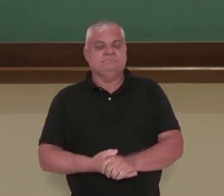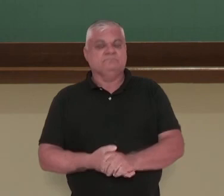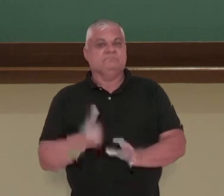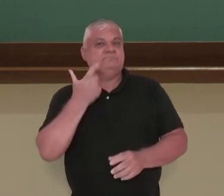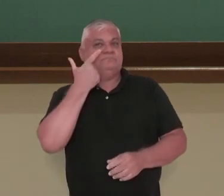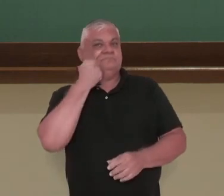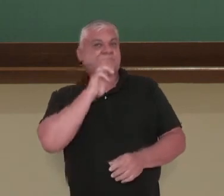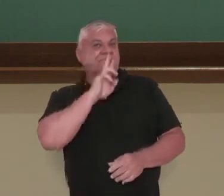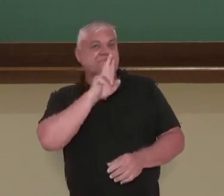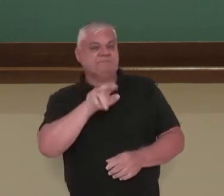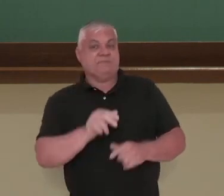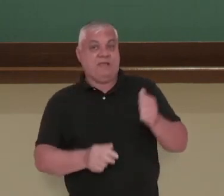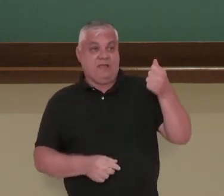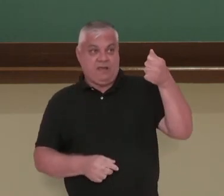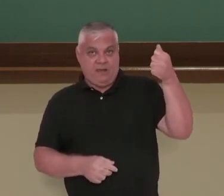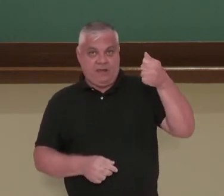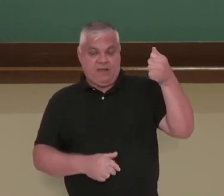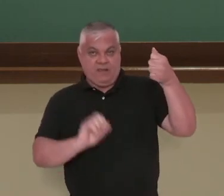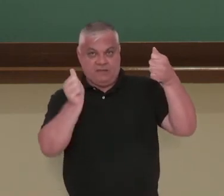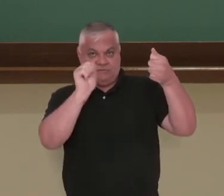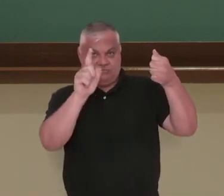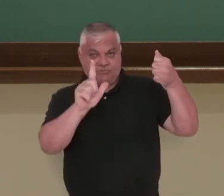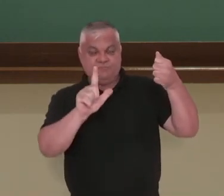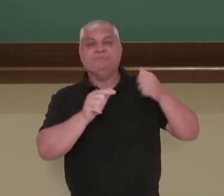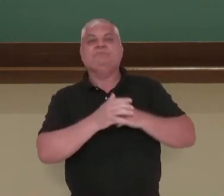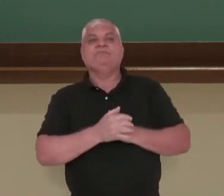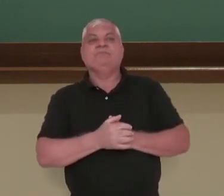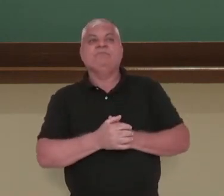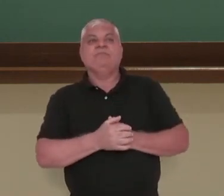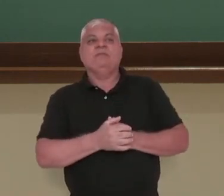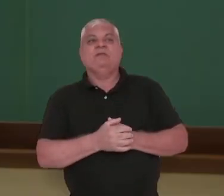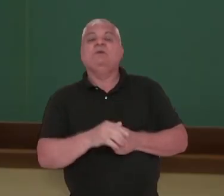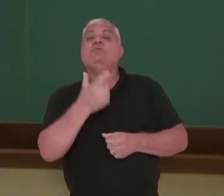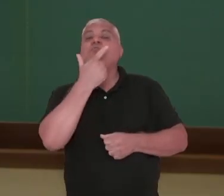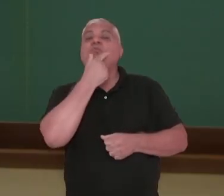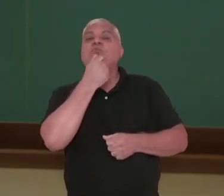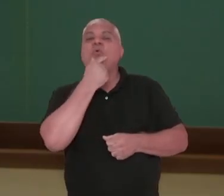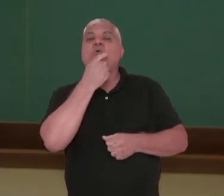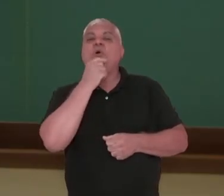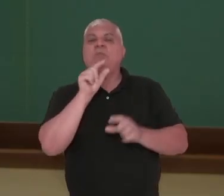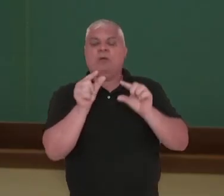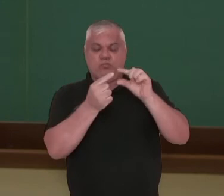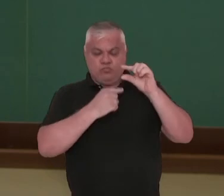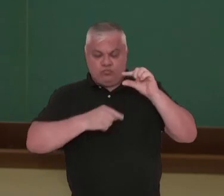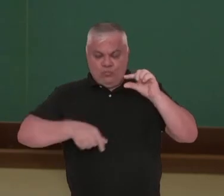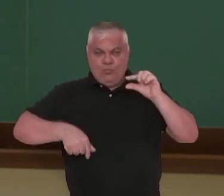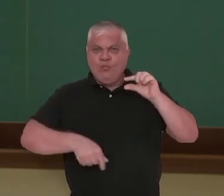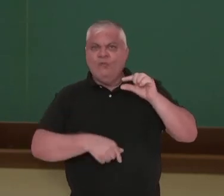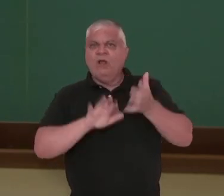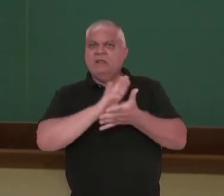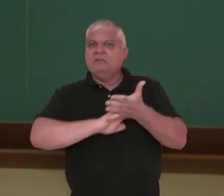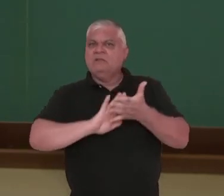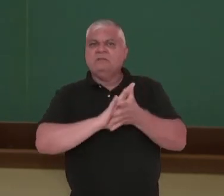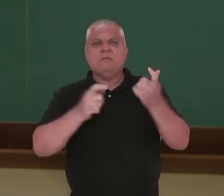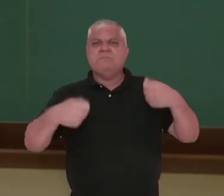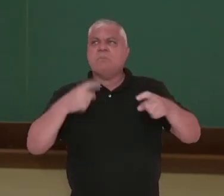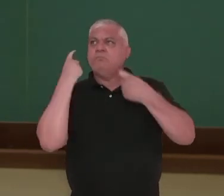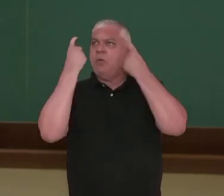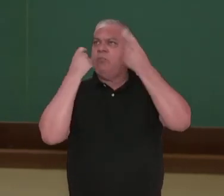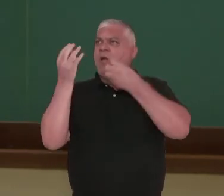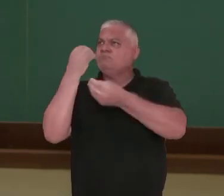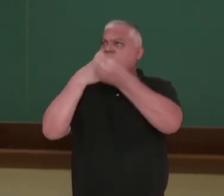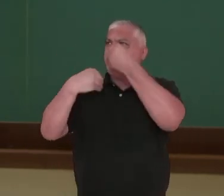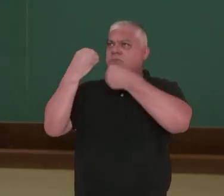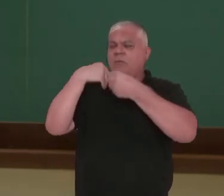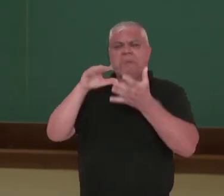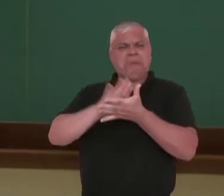Gabaritando, a letra A da atividade 3 nós temos: o homem sem estômago seria aquele que não precisa se preocupar com